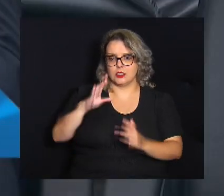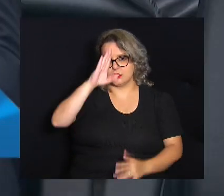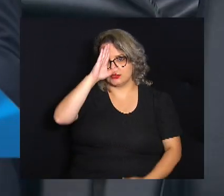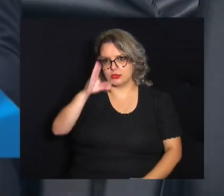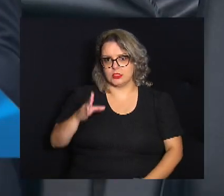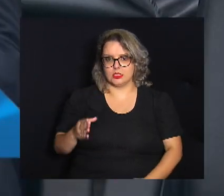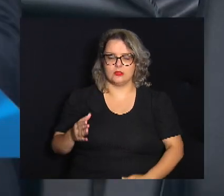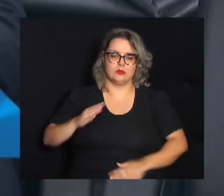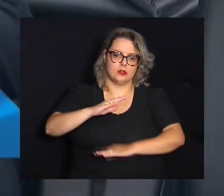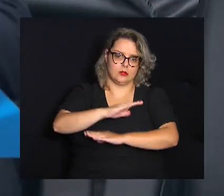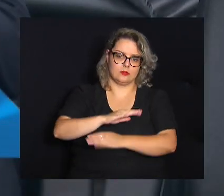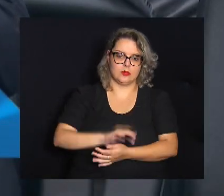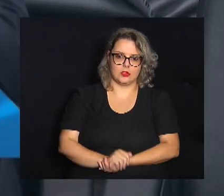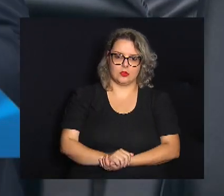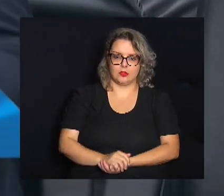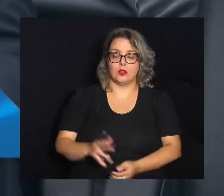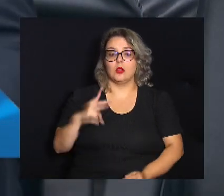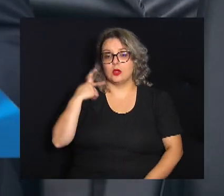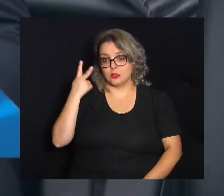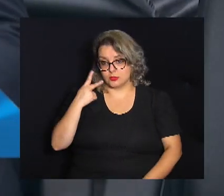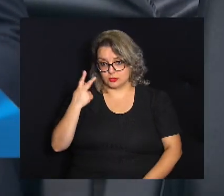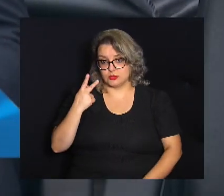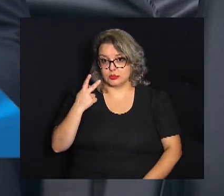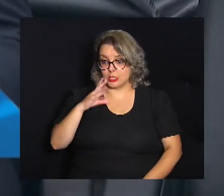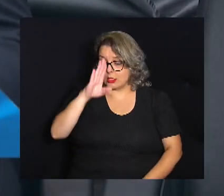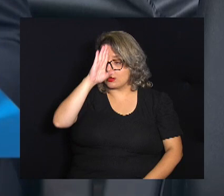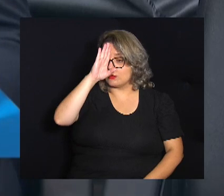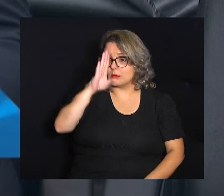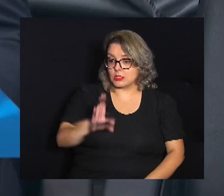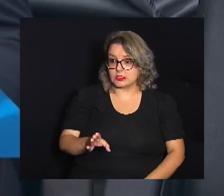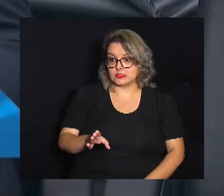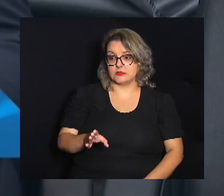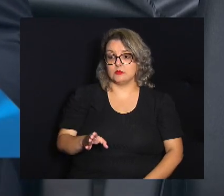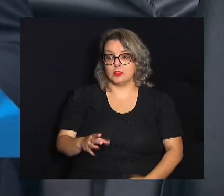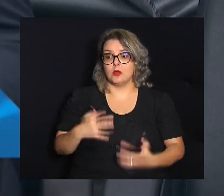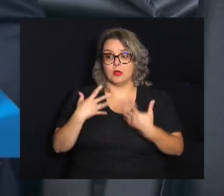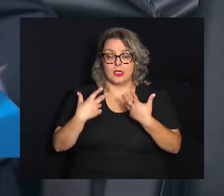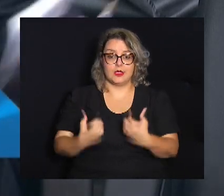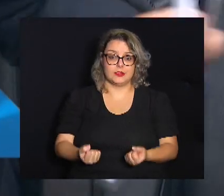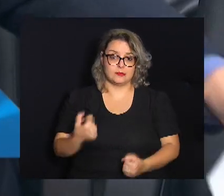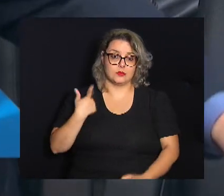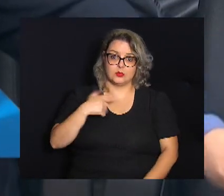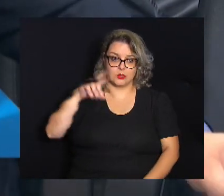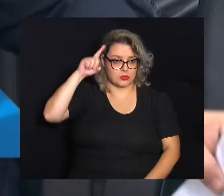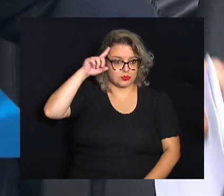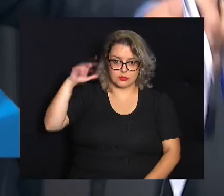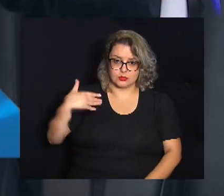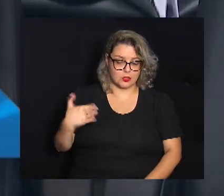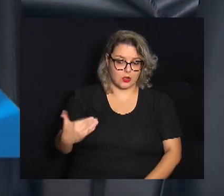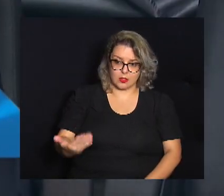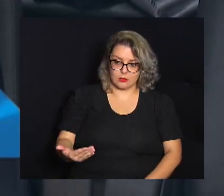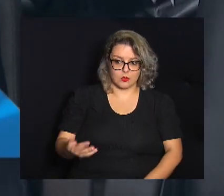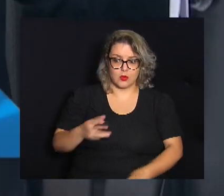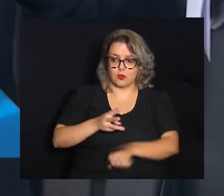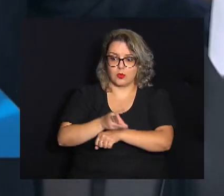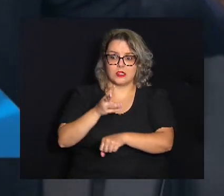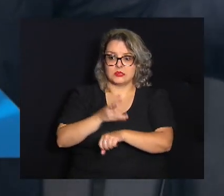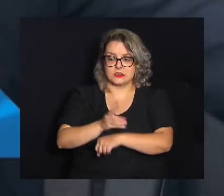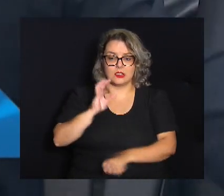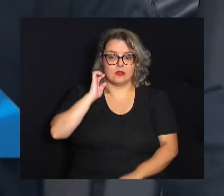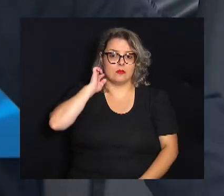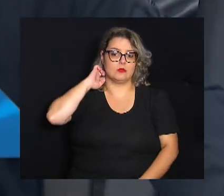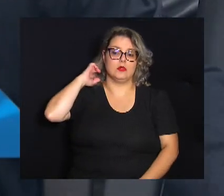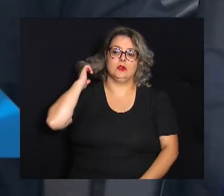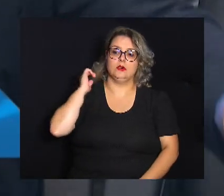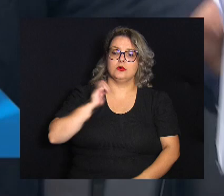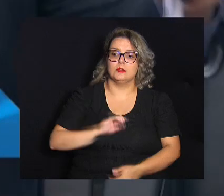Municipal. Os vereadores são a ponta principal. Nós recebemos no nosso dia a dia, no nosso WhatsApp,